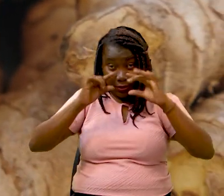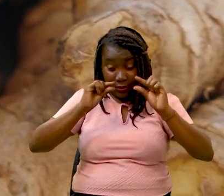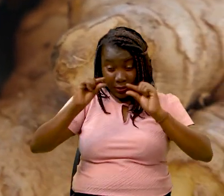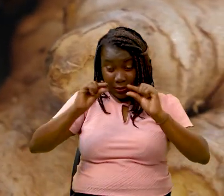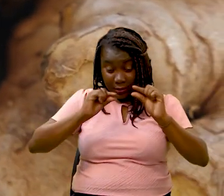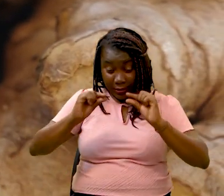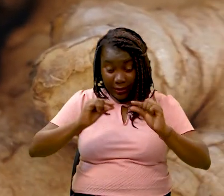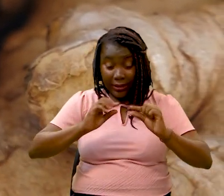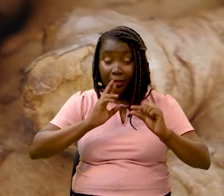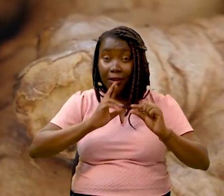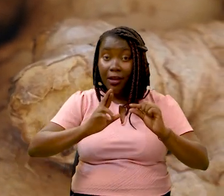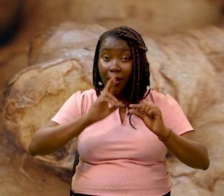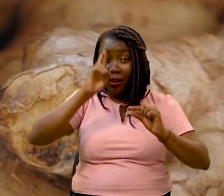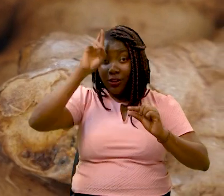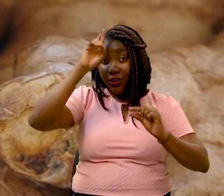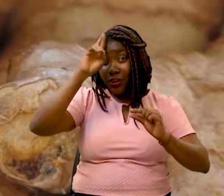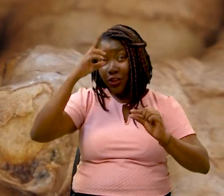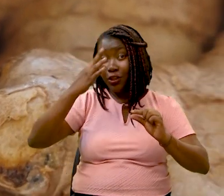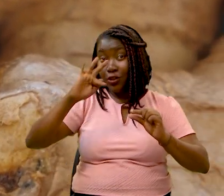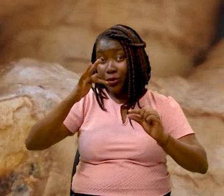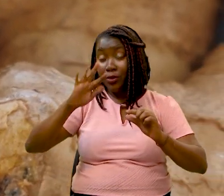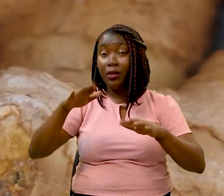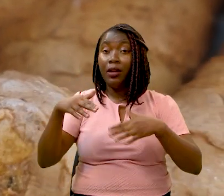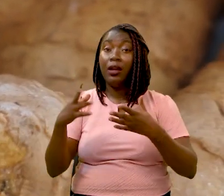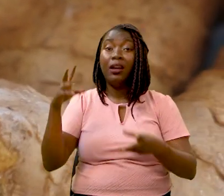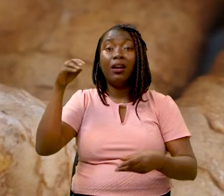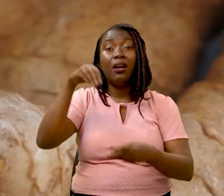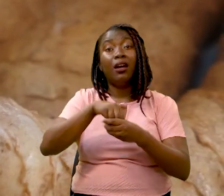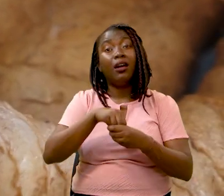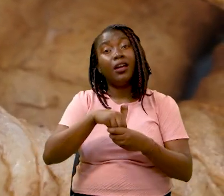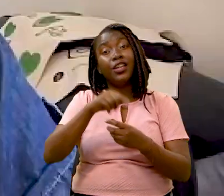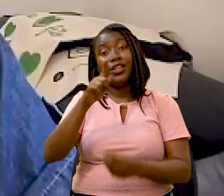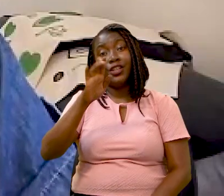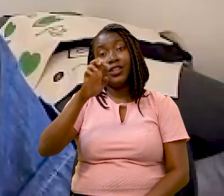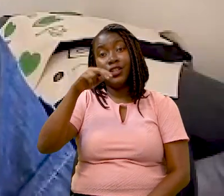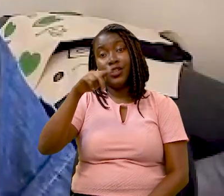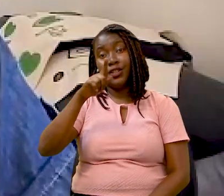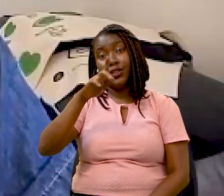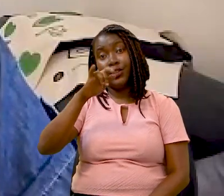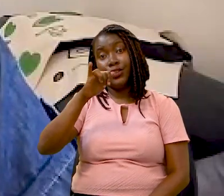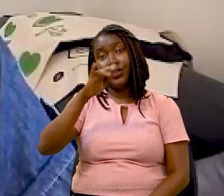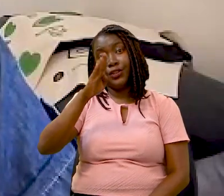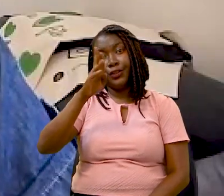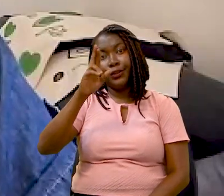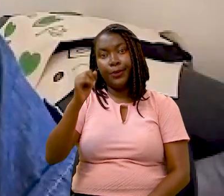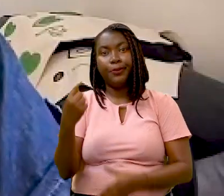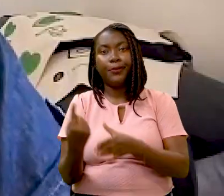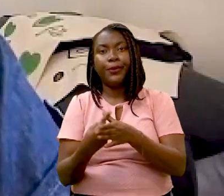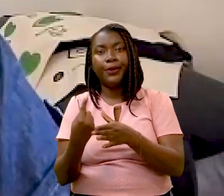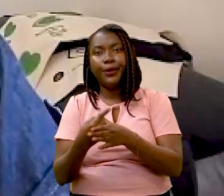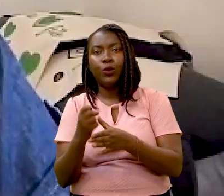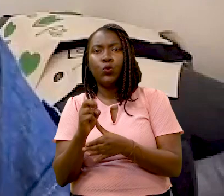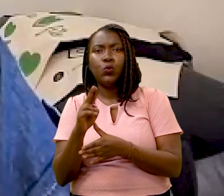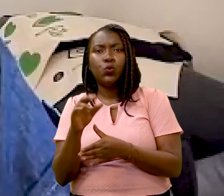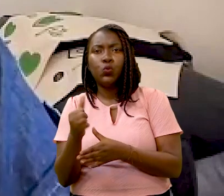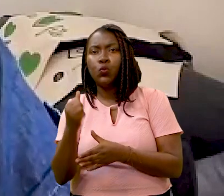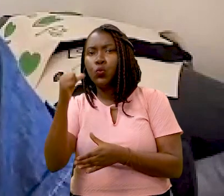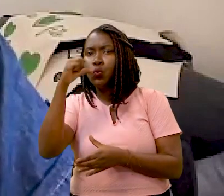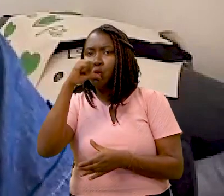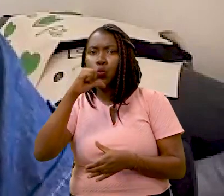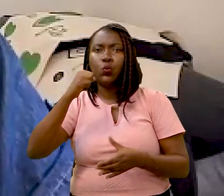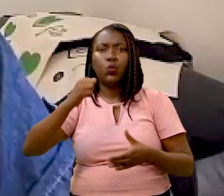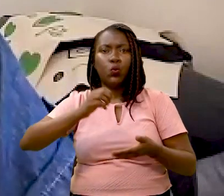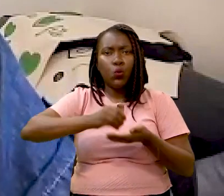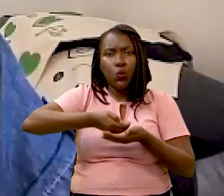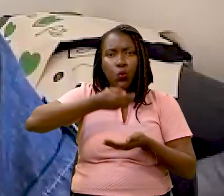responsáveis pelo mecanismo de dor. Então, incluir o gengibre nas preparações, nos sucos, nas